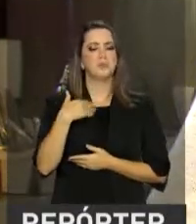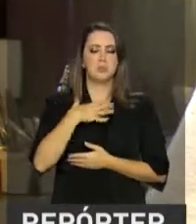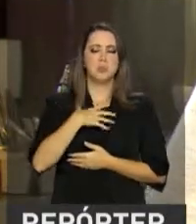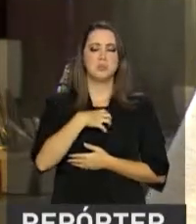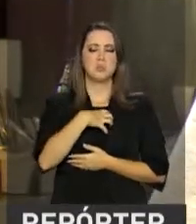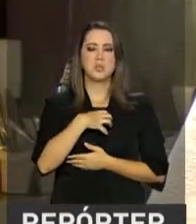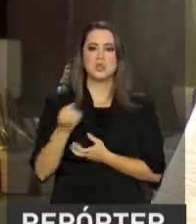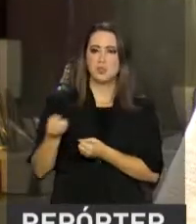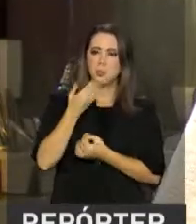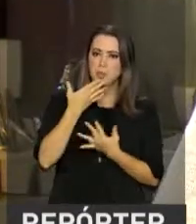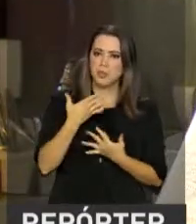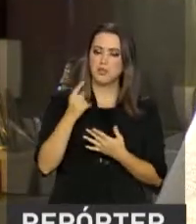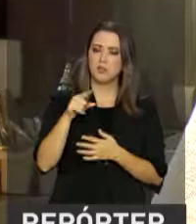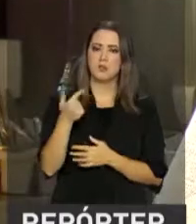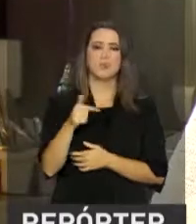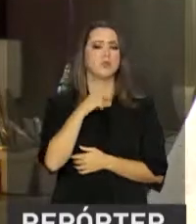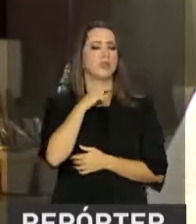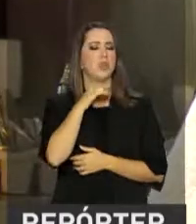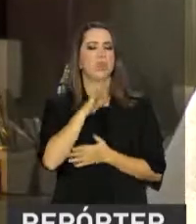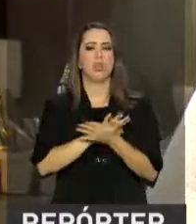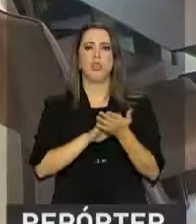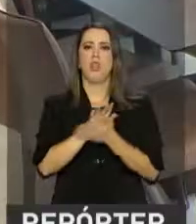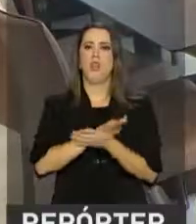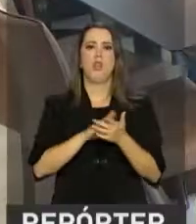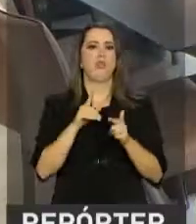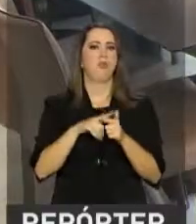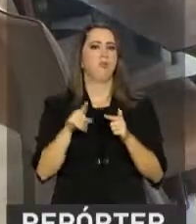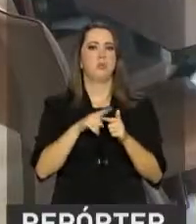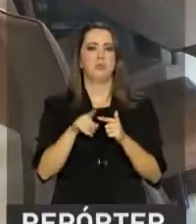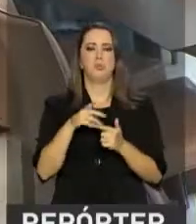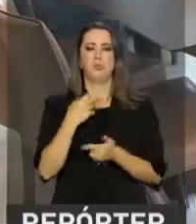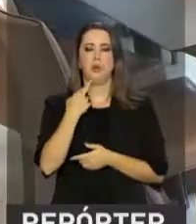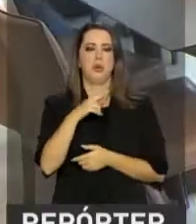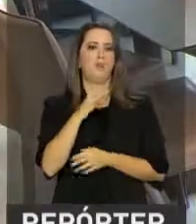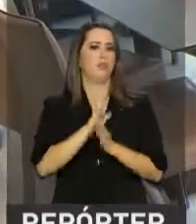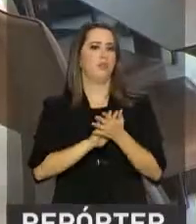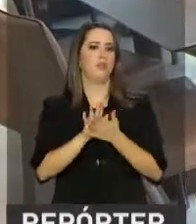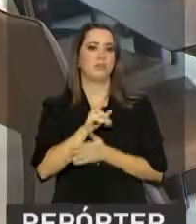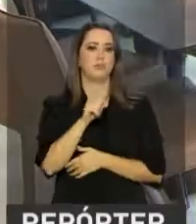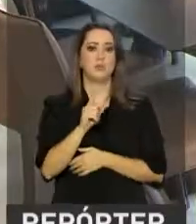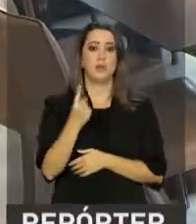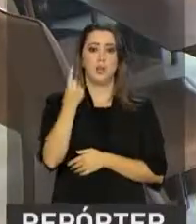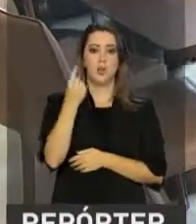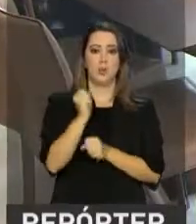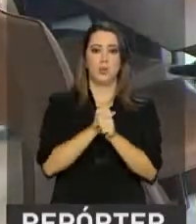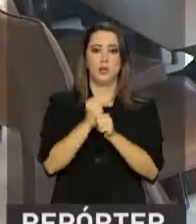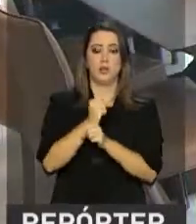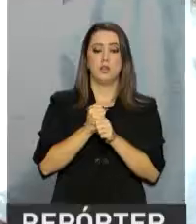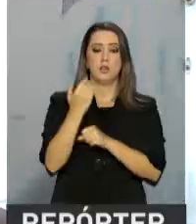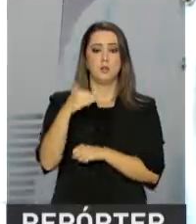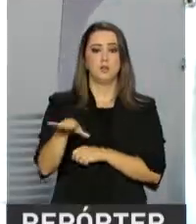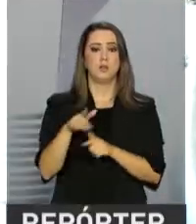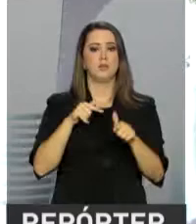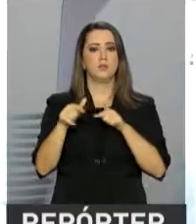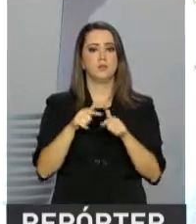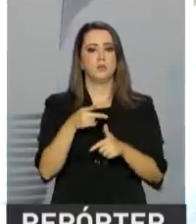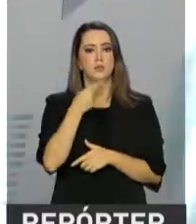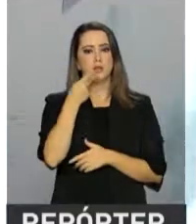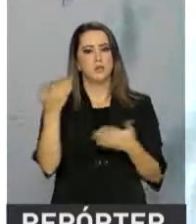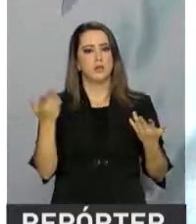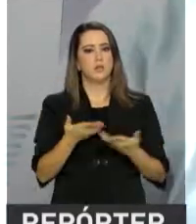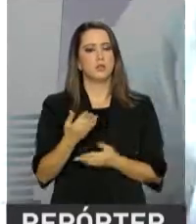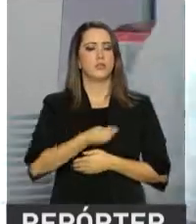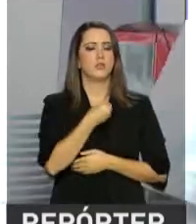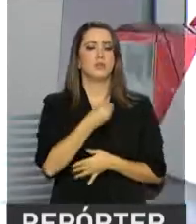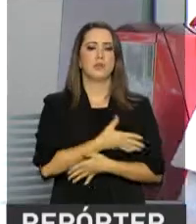fui bem recebido e não tenho de que reclamar em questão disso. Ele está empregado nessa lanchonete há 1 ano e meio e garante que a vida hoje está